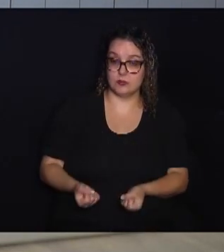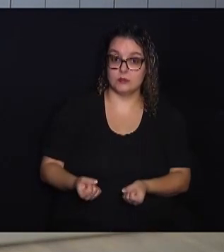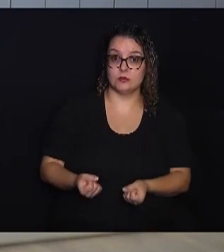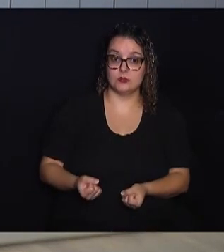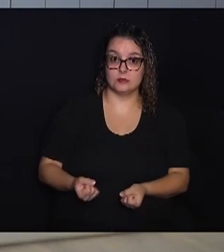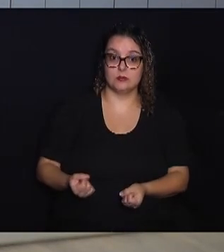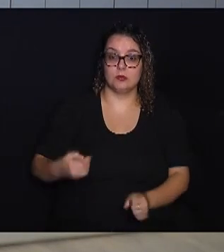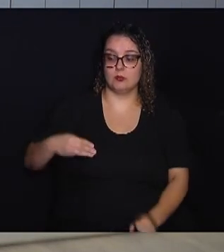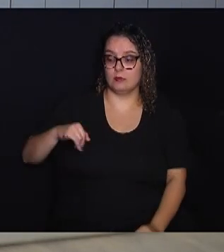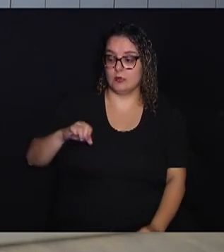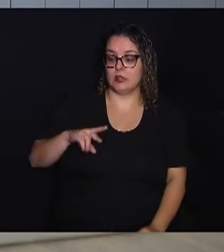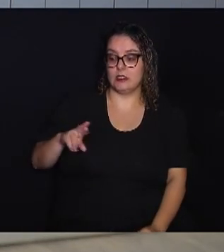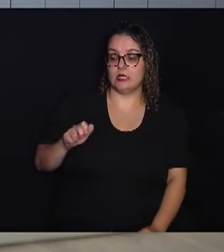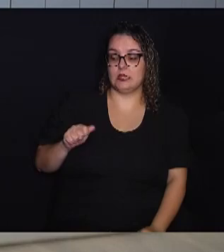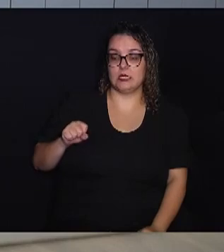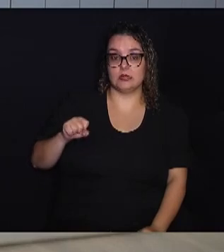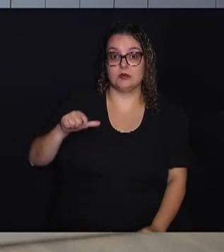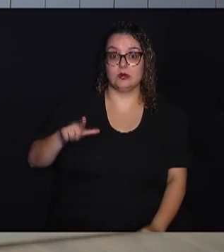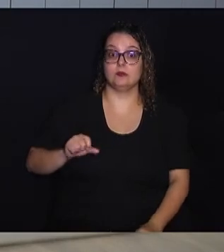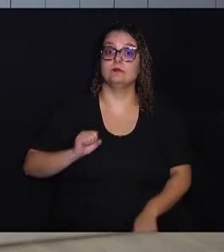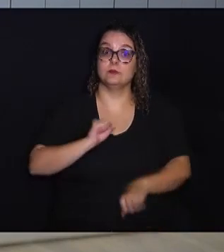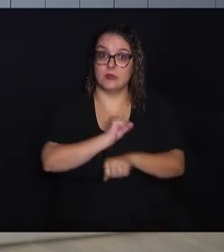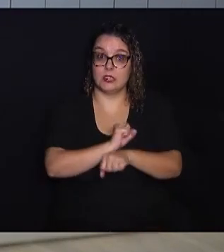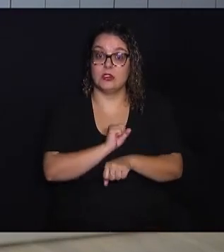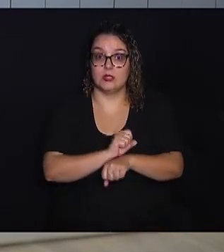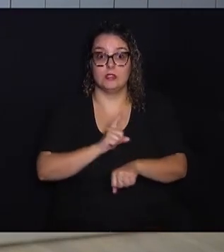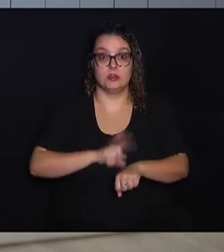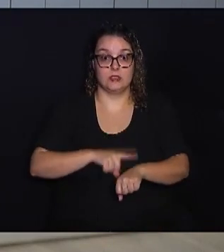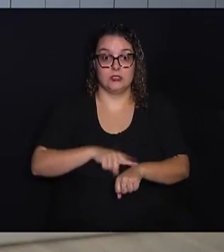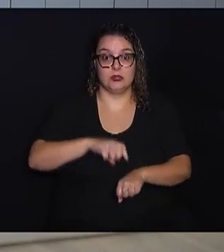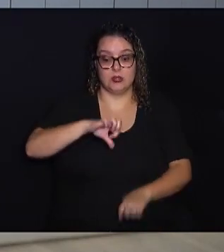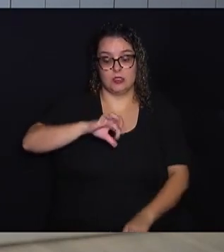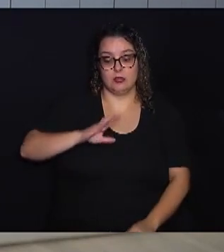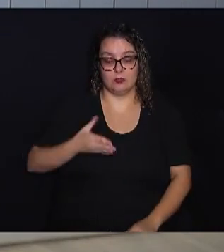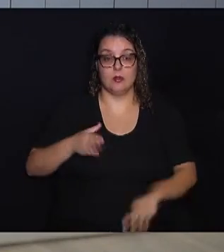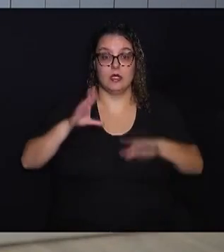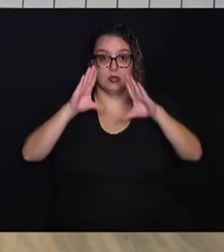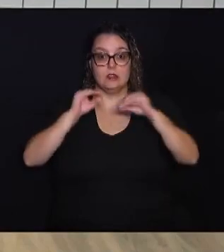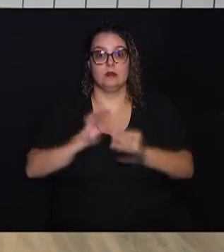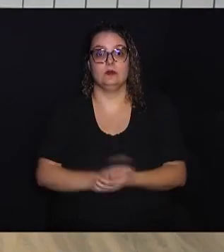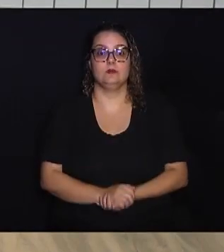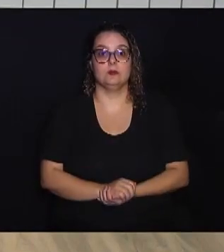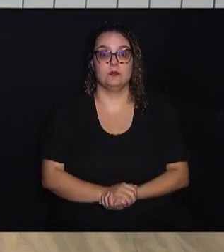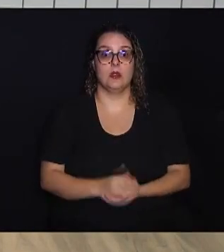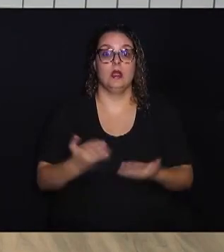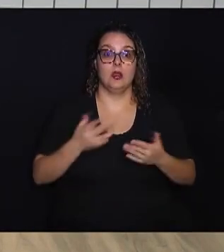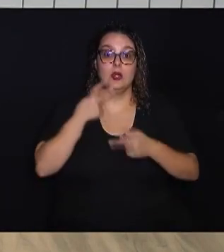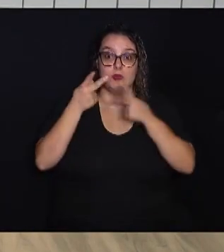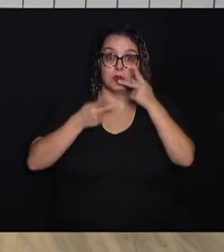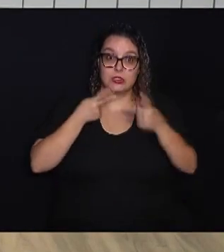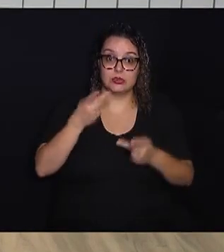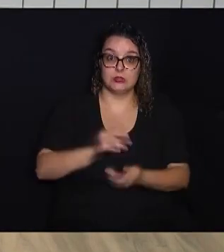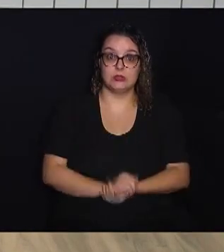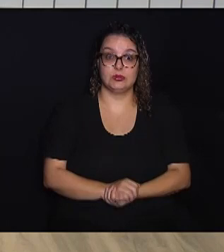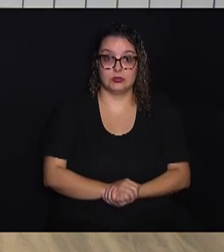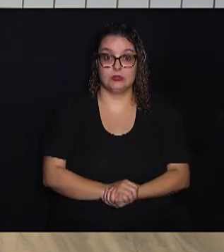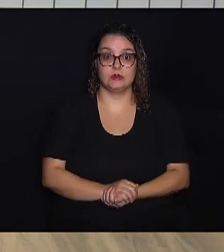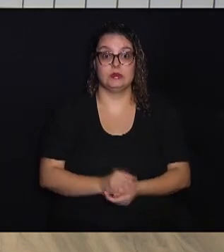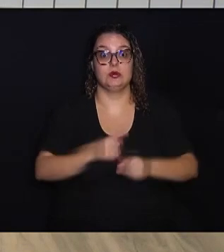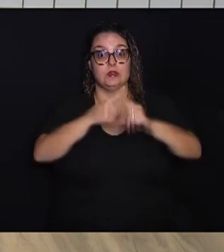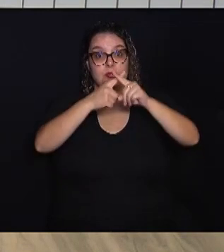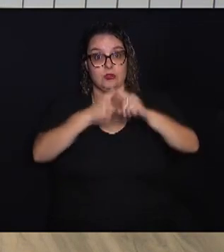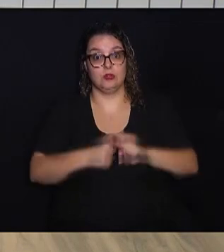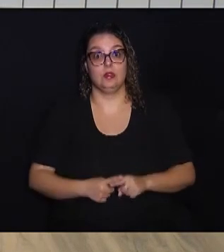o Mirassol. Vamos aguardar a partir das 9h30 da noite. Agora a gente vai falar sobre campeonato